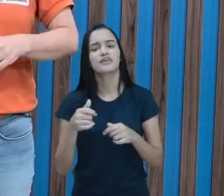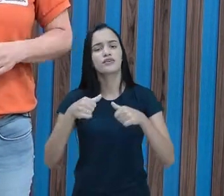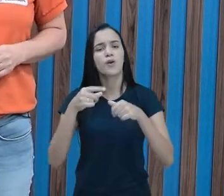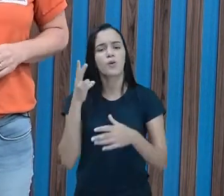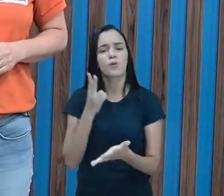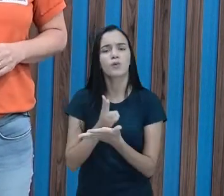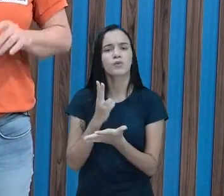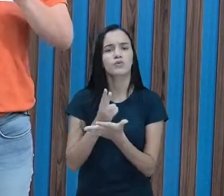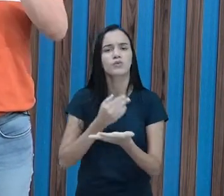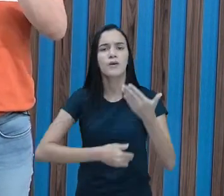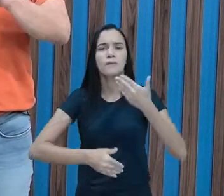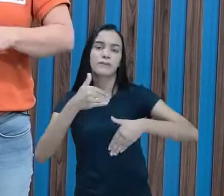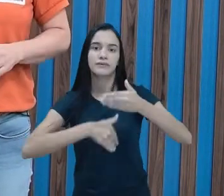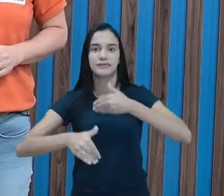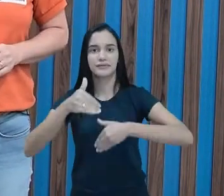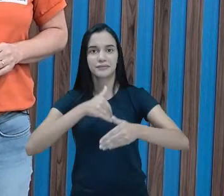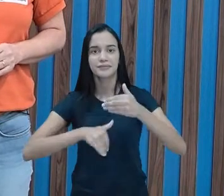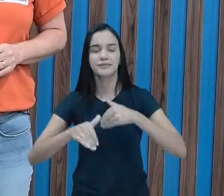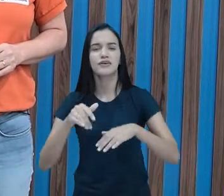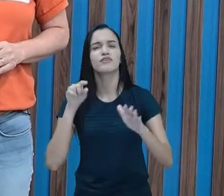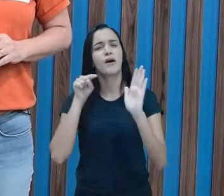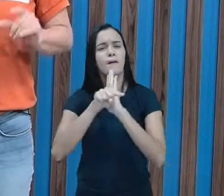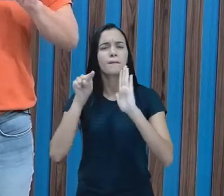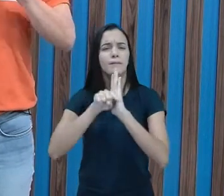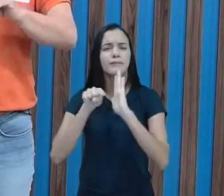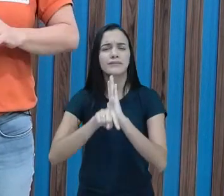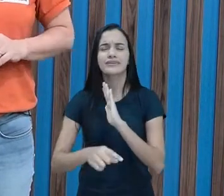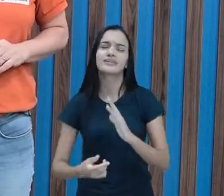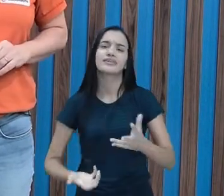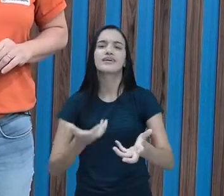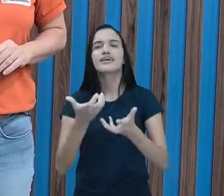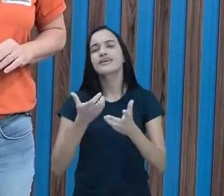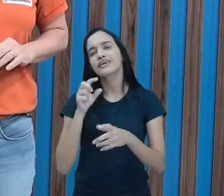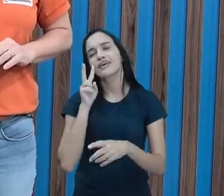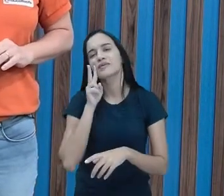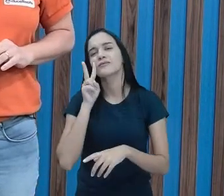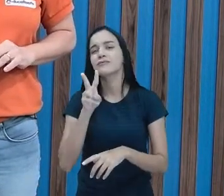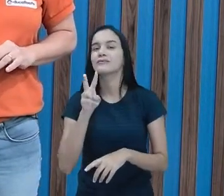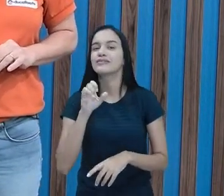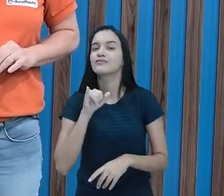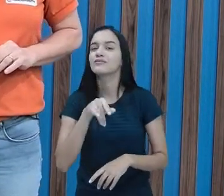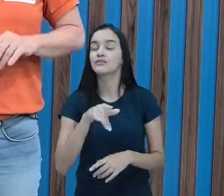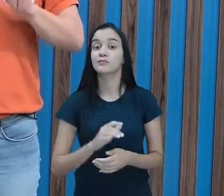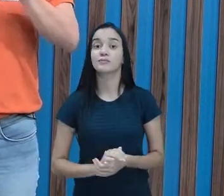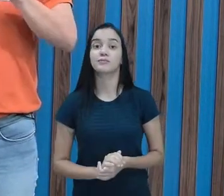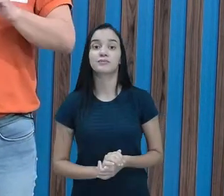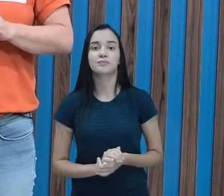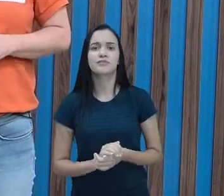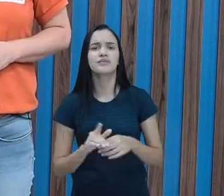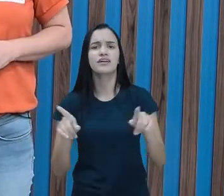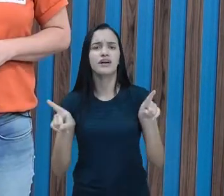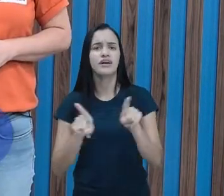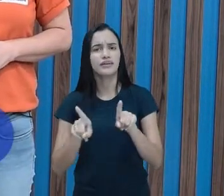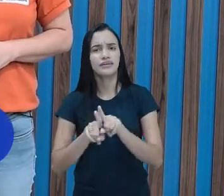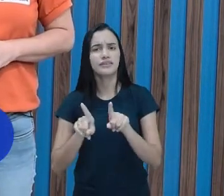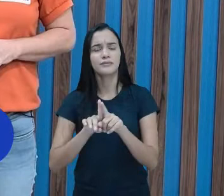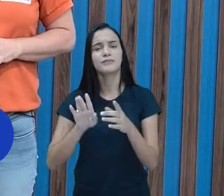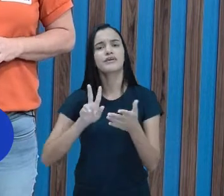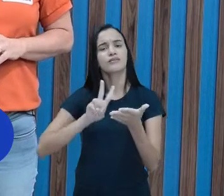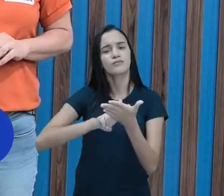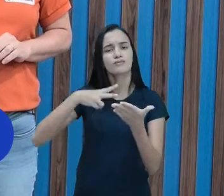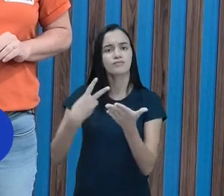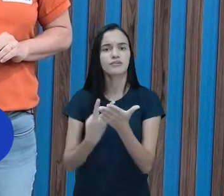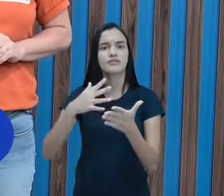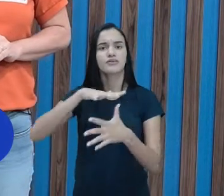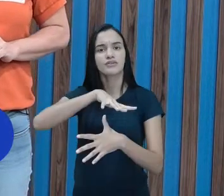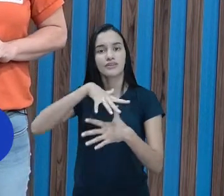gente para poder participar. Vou fazer algumas perguntas aqui e quero ver se vocês estão bem afiadas mesmo, tá? E aqui também na tradução de